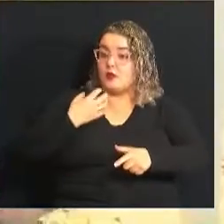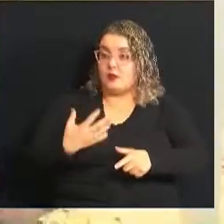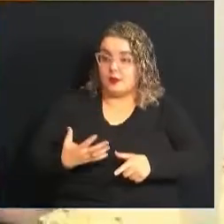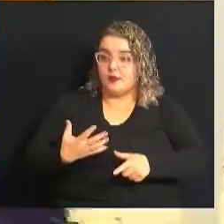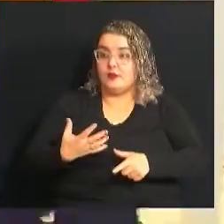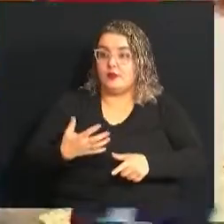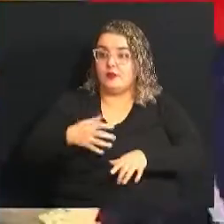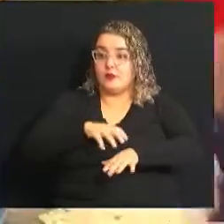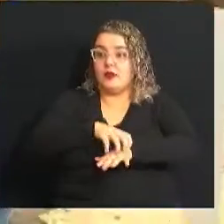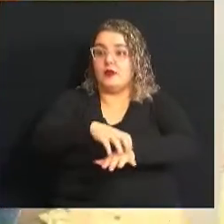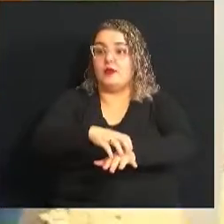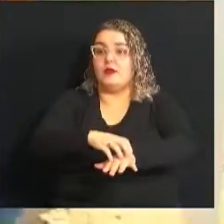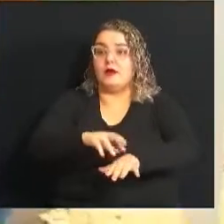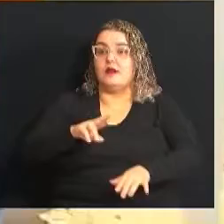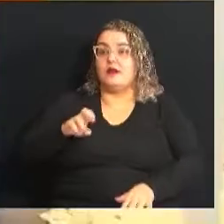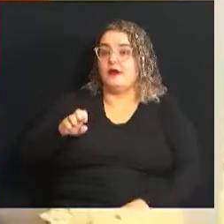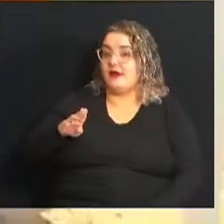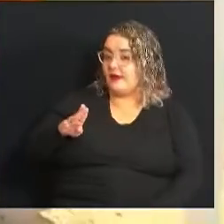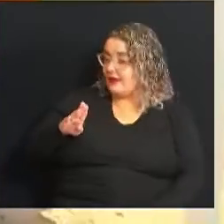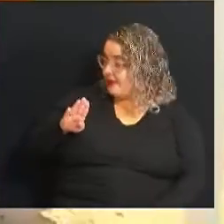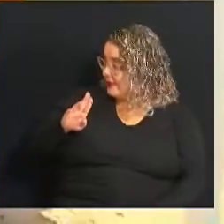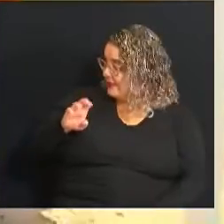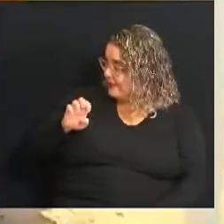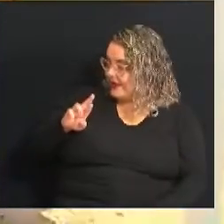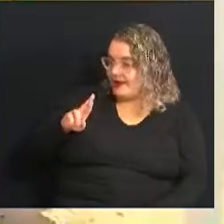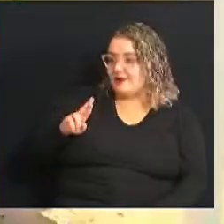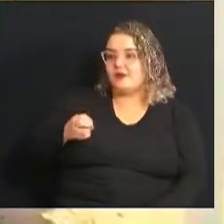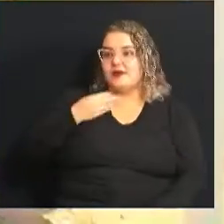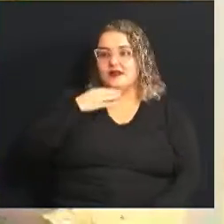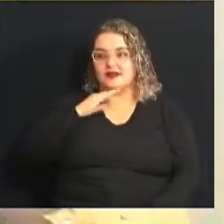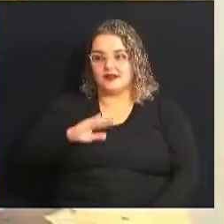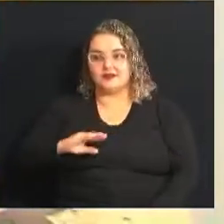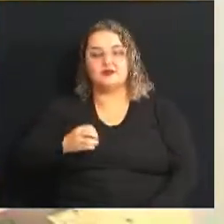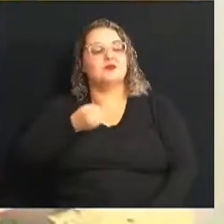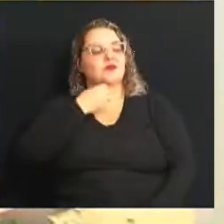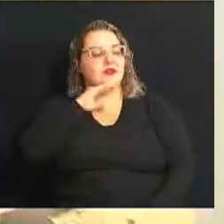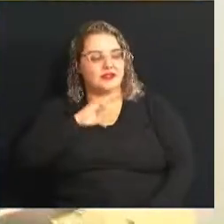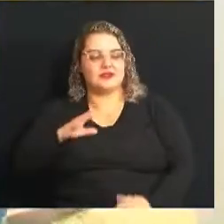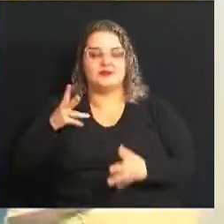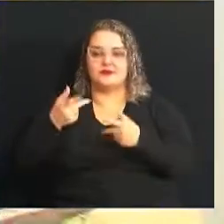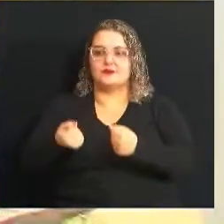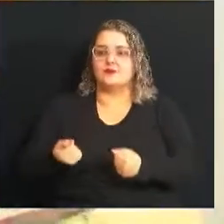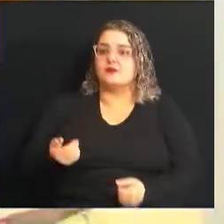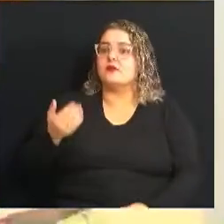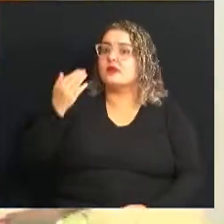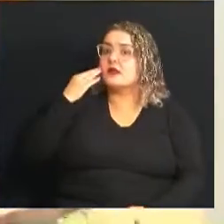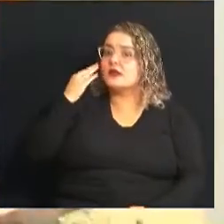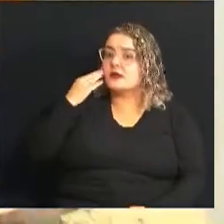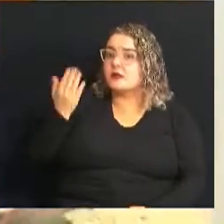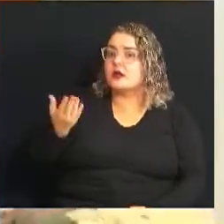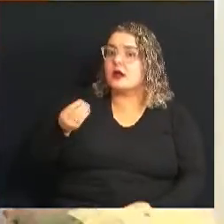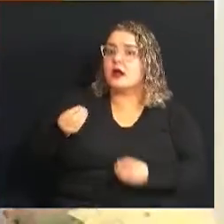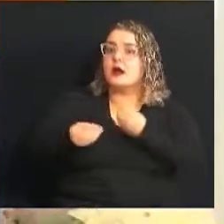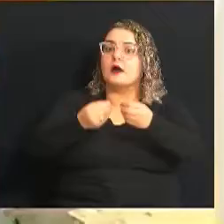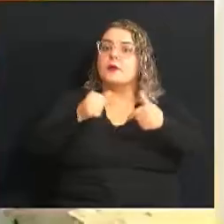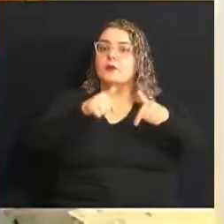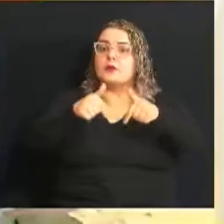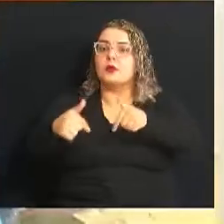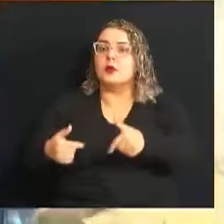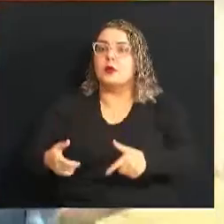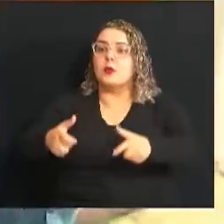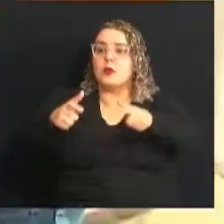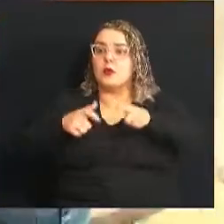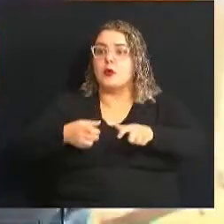Móvel. Helber, boa tarde. Boa tarde a todos. Explica pra gente, o pessoal quer saber, né, como é que funciona o trabalho do Bom Prato